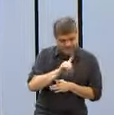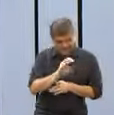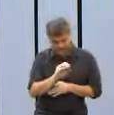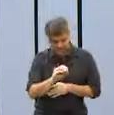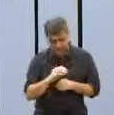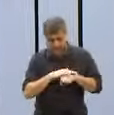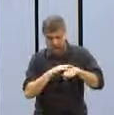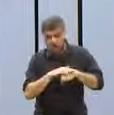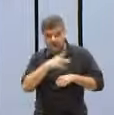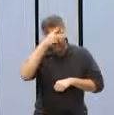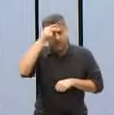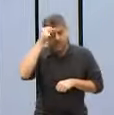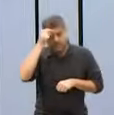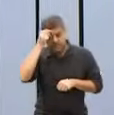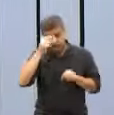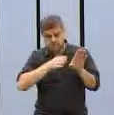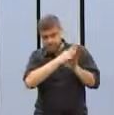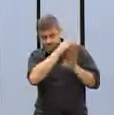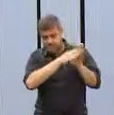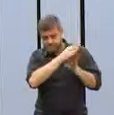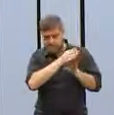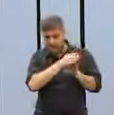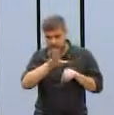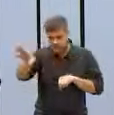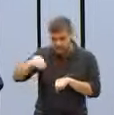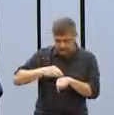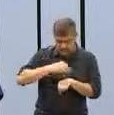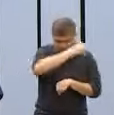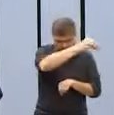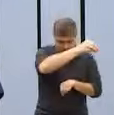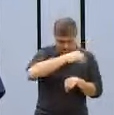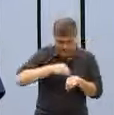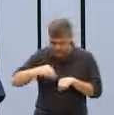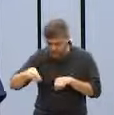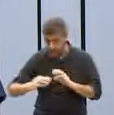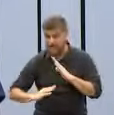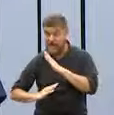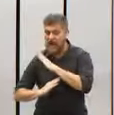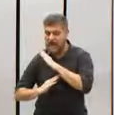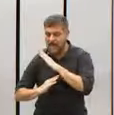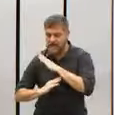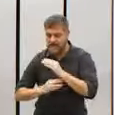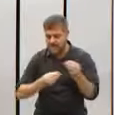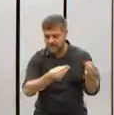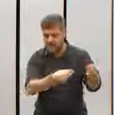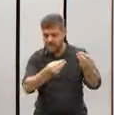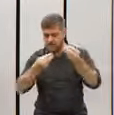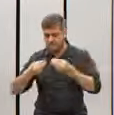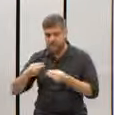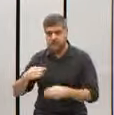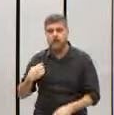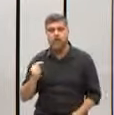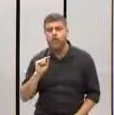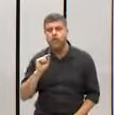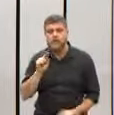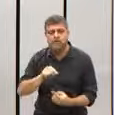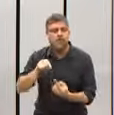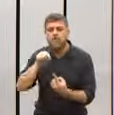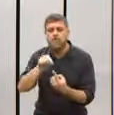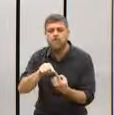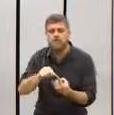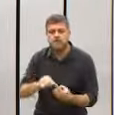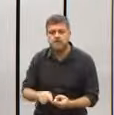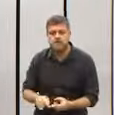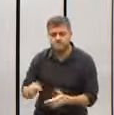fala, é por aqui. E aí vem para a Câmara. Esse é o ciclo perfeito que a gente busca sempre. Mas o que vocês buscam